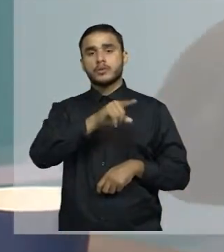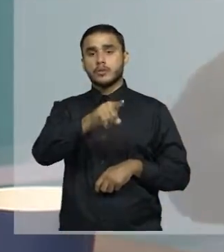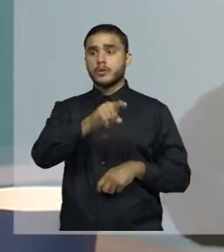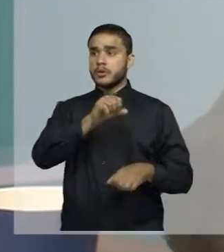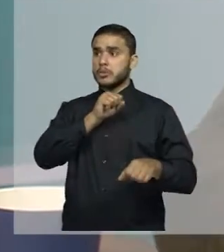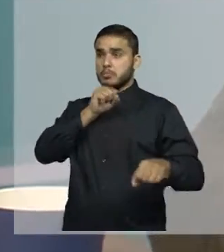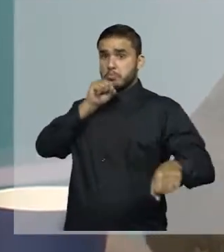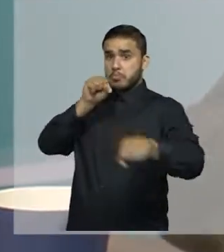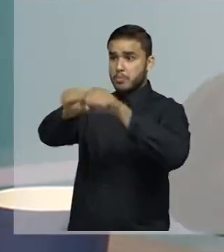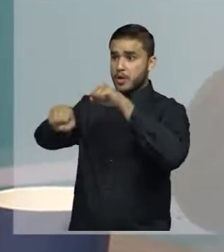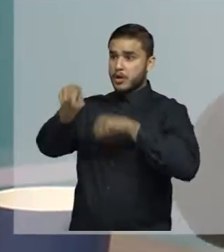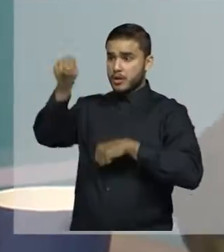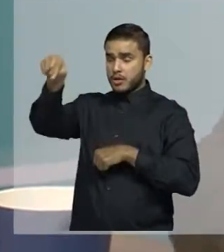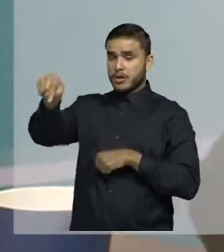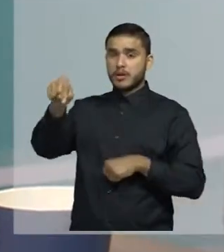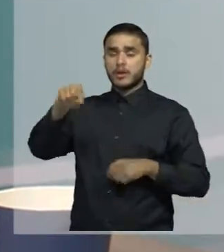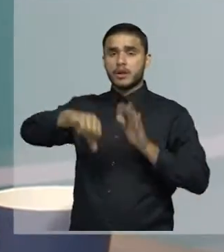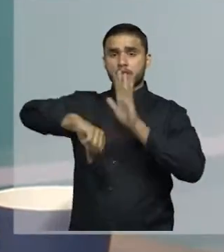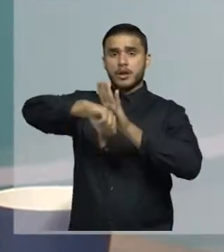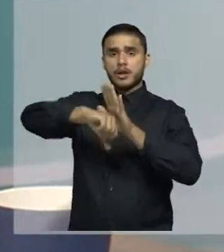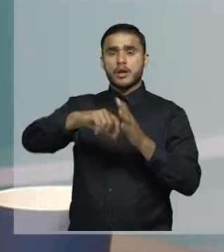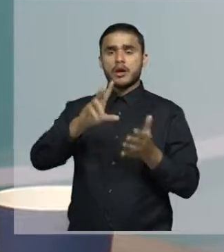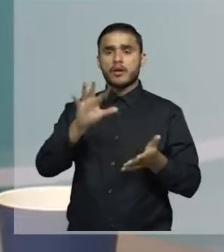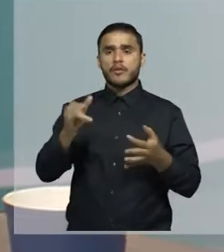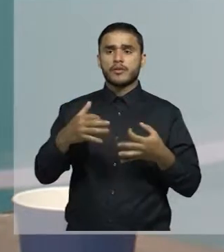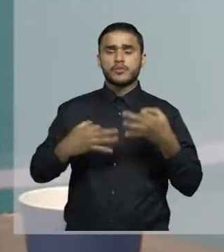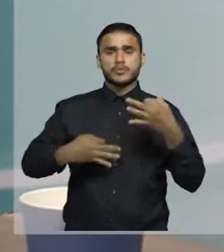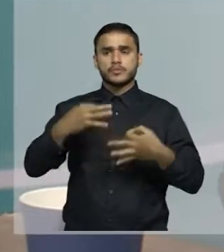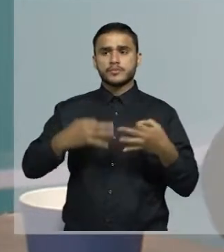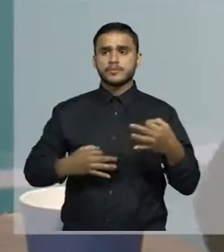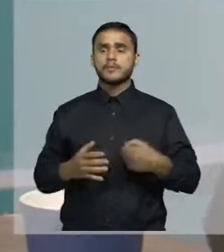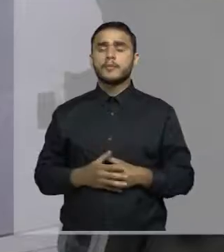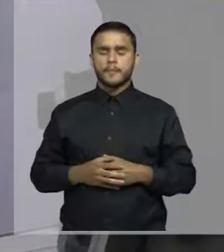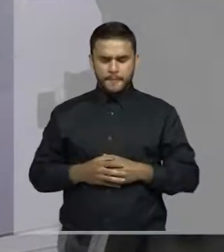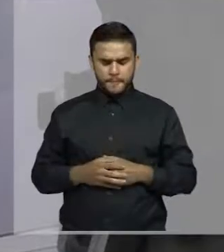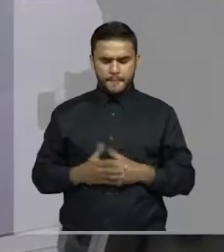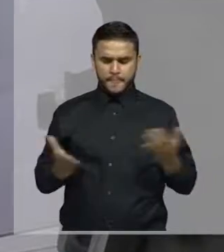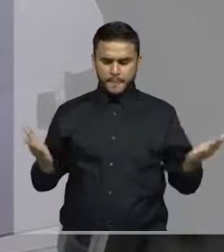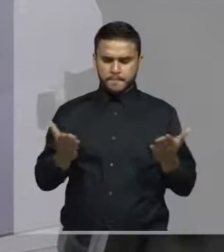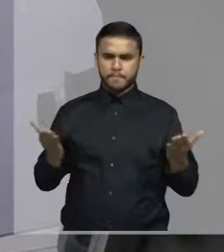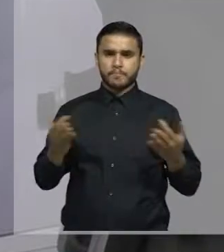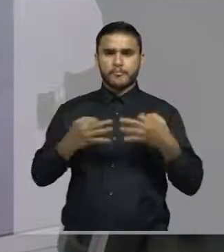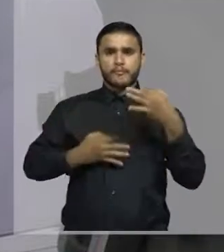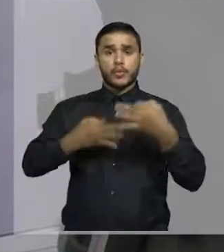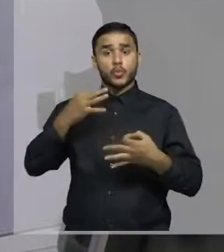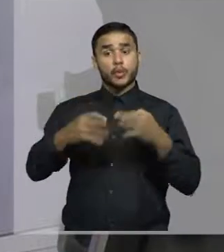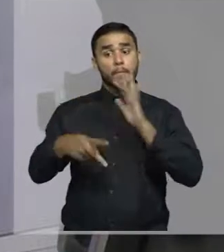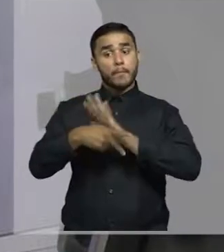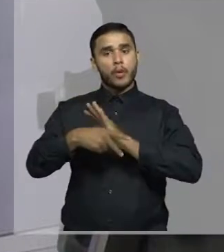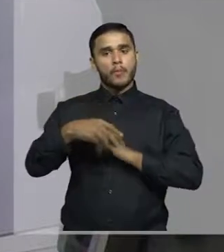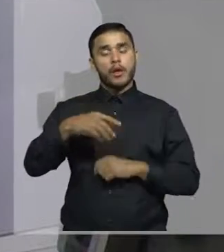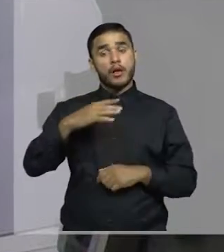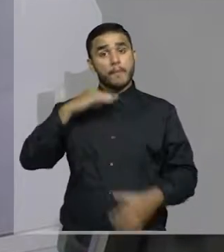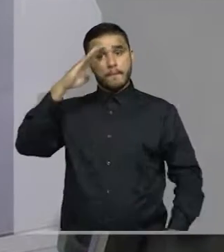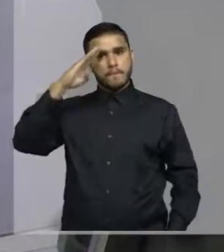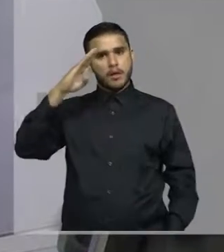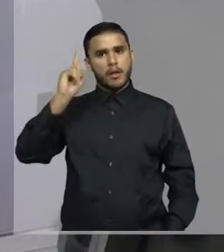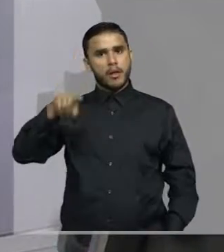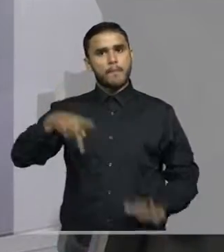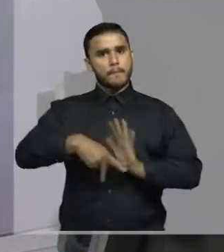enorme, o sujeito está trabalhando, mata, vai para o júri, ia para o júri. Agora eu acho que tem um tribunal militar, mudou, mas ia para o júri. E